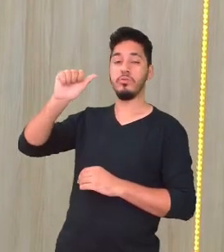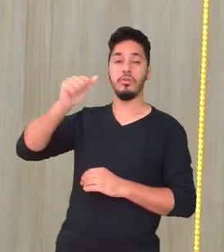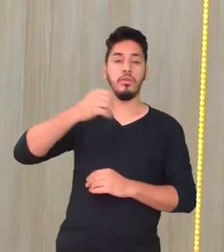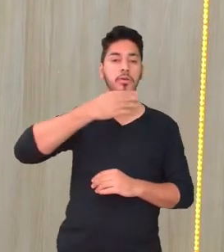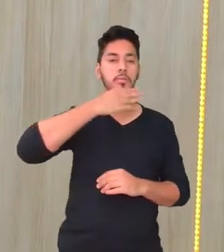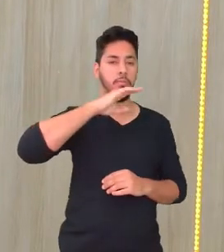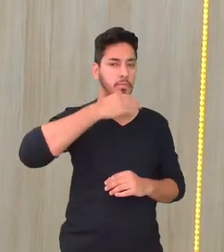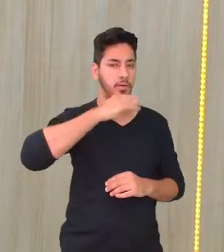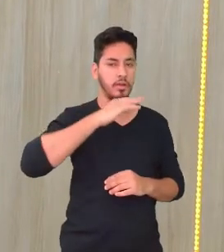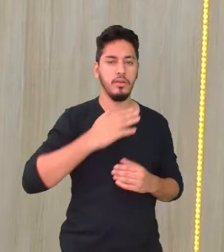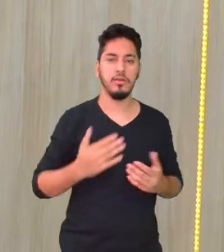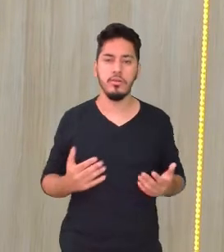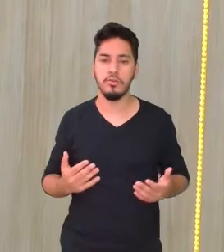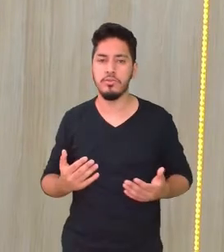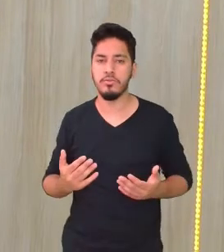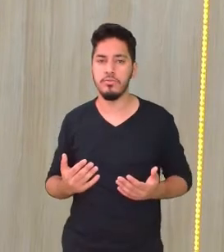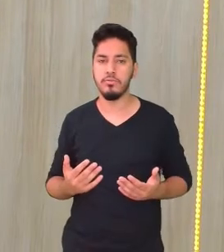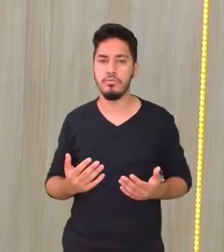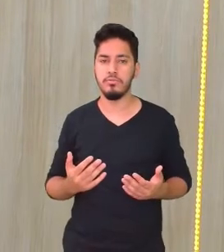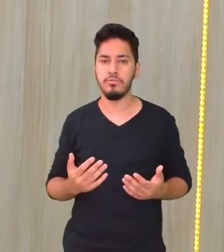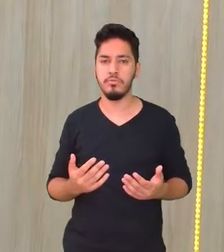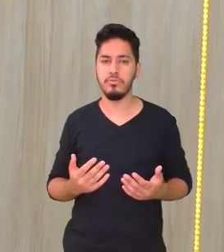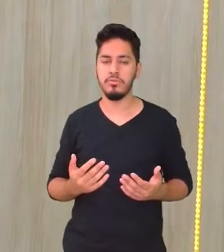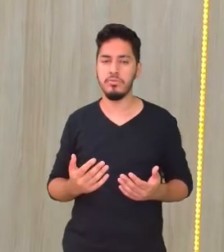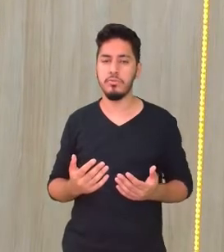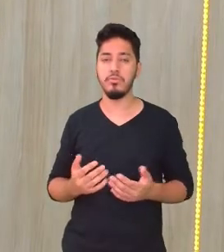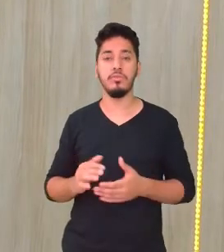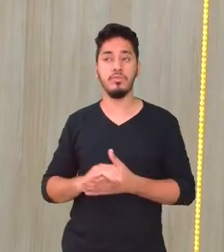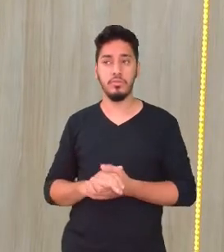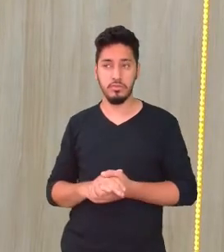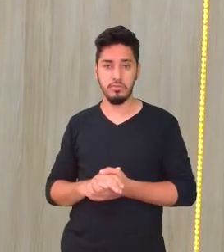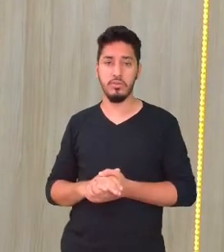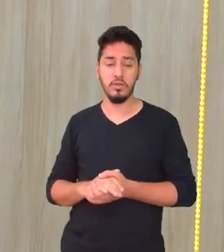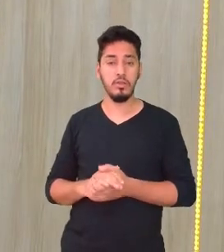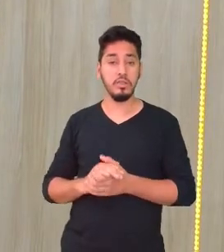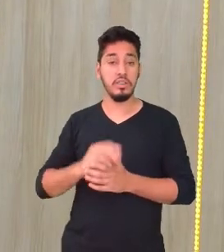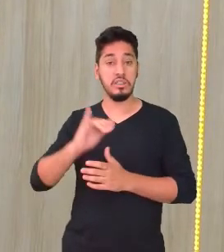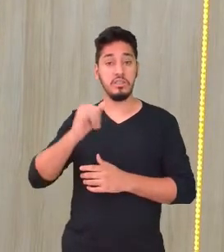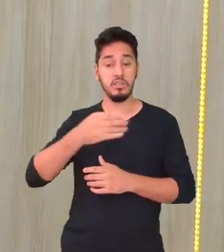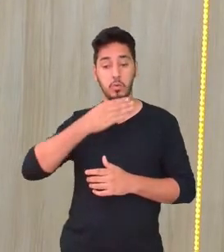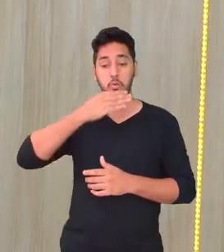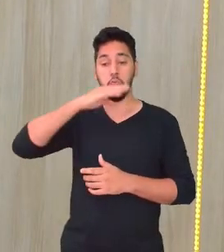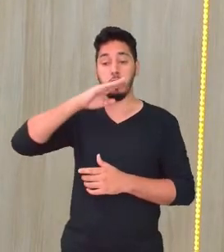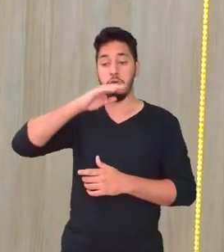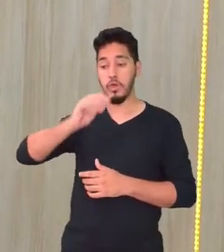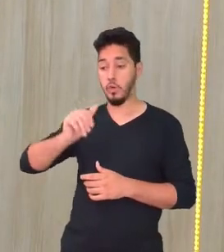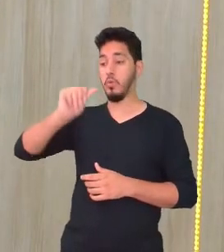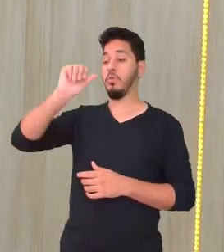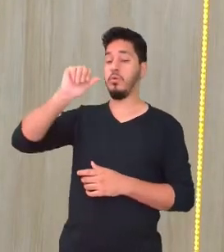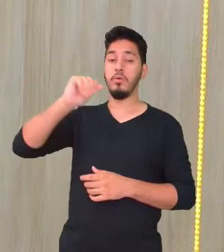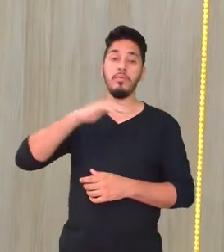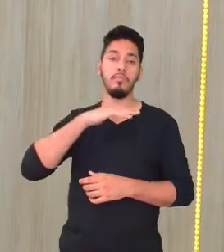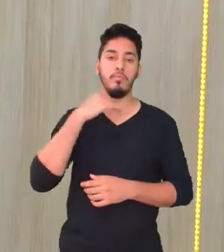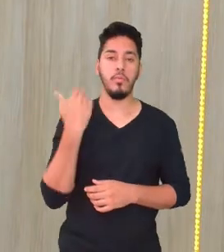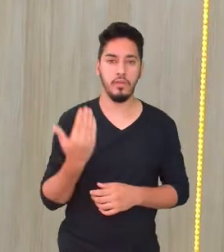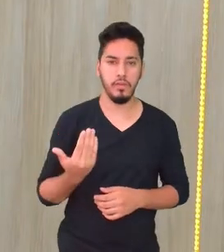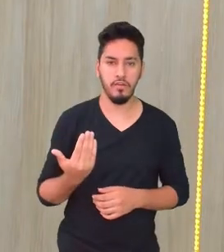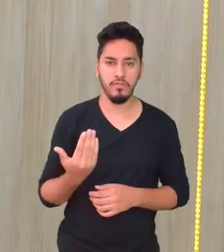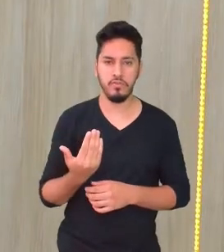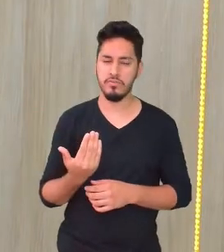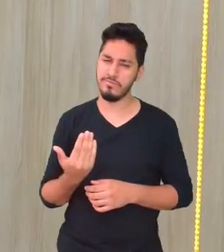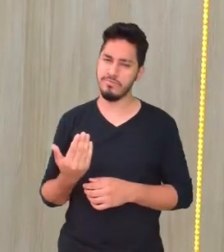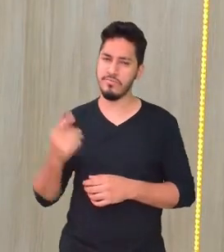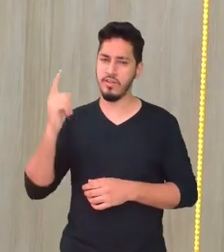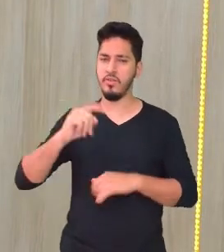comer manga e tomar leite, a ordem não altera. Você fazia isso, você podia morrer, certo? Então, manga com leite mata. É